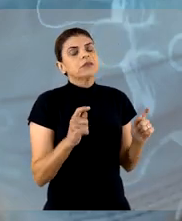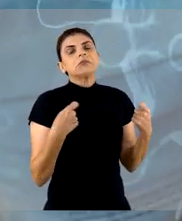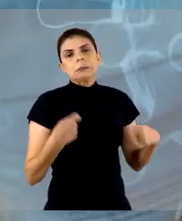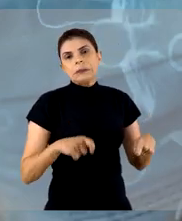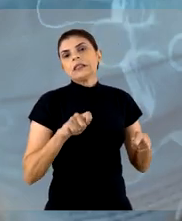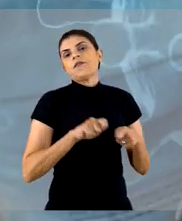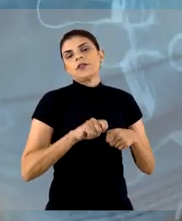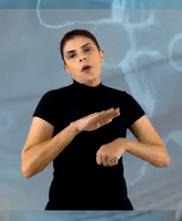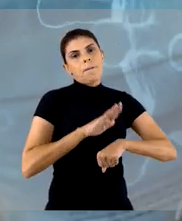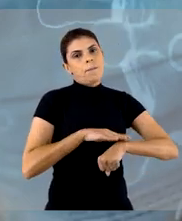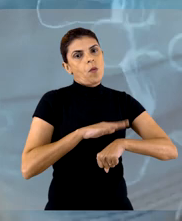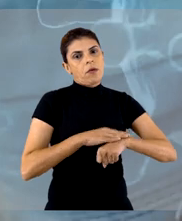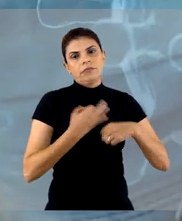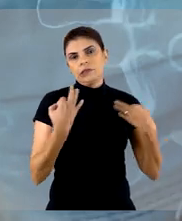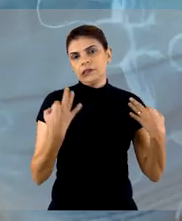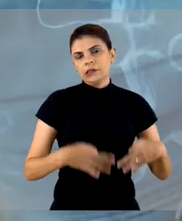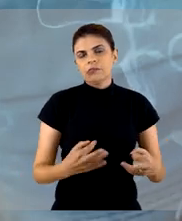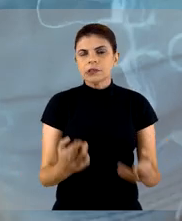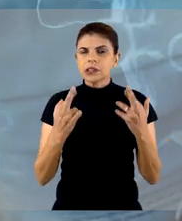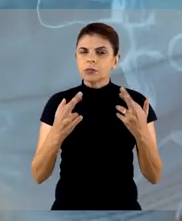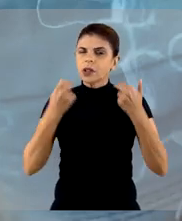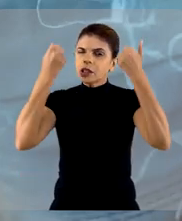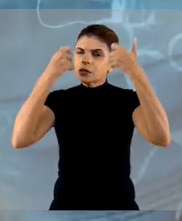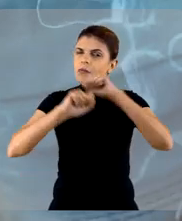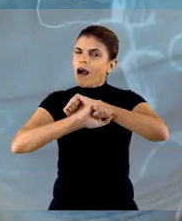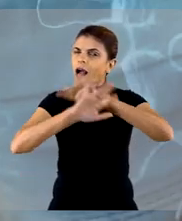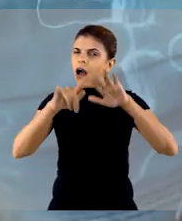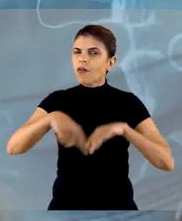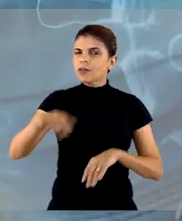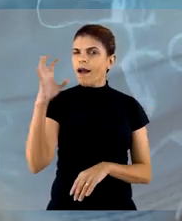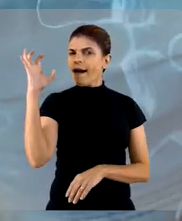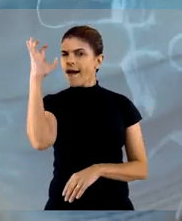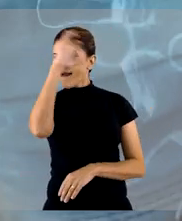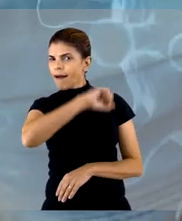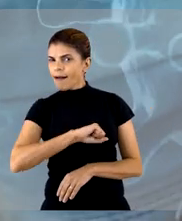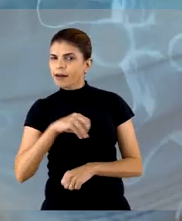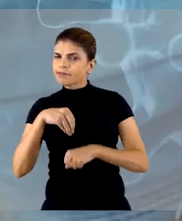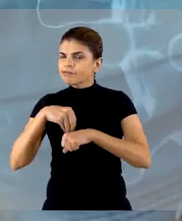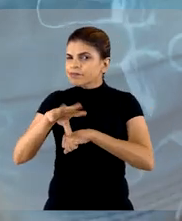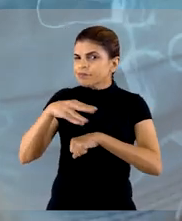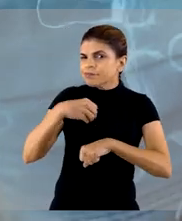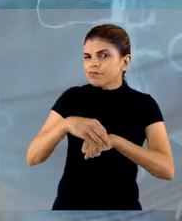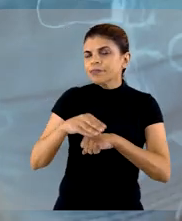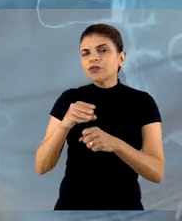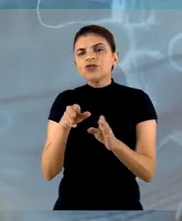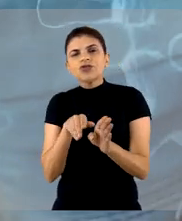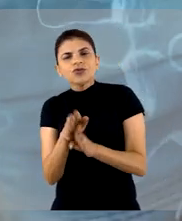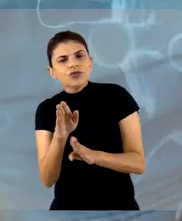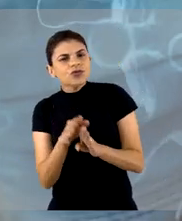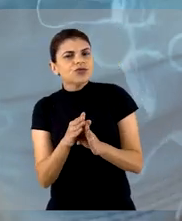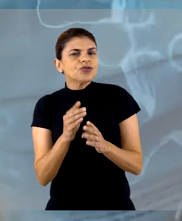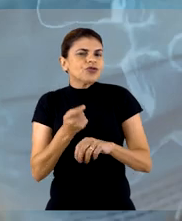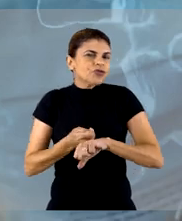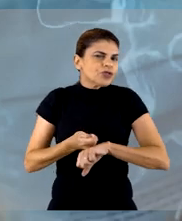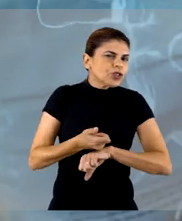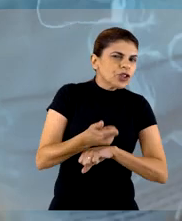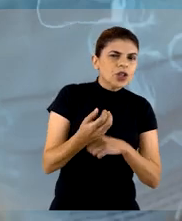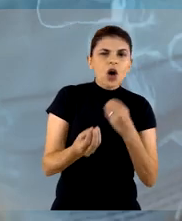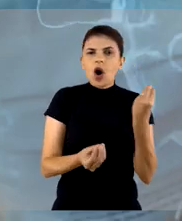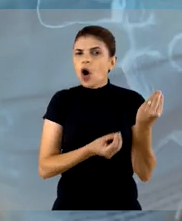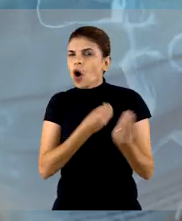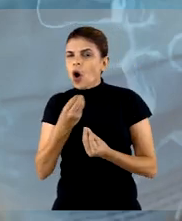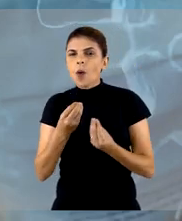devem ser feitos no momento adequado. Espero que tenha ficado claro para todos vocês. Eu apenas quis dar algumas dicas aqui